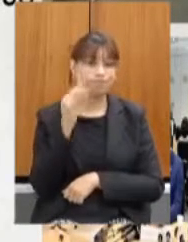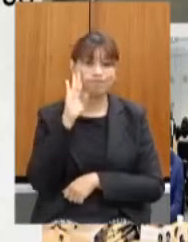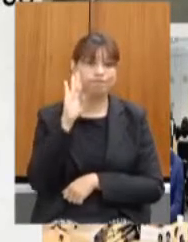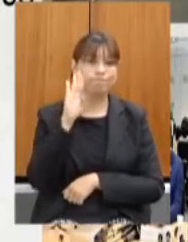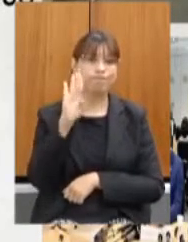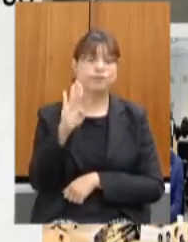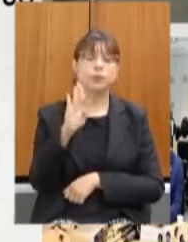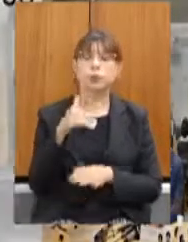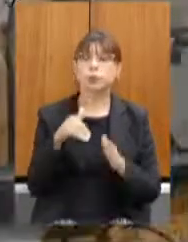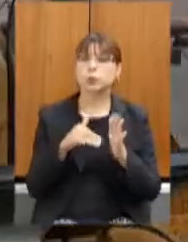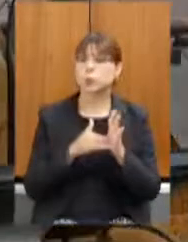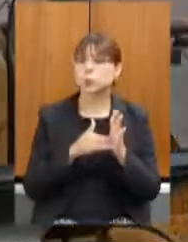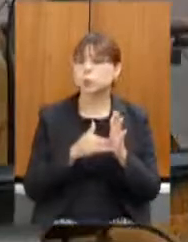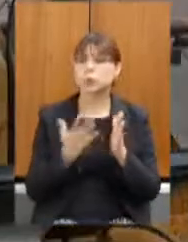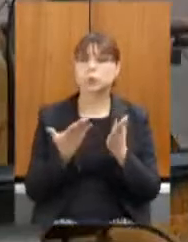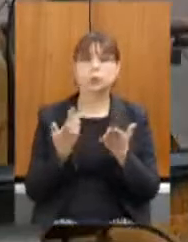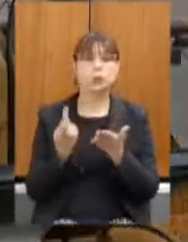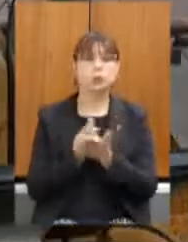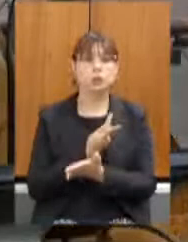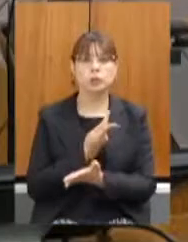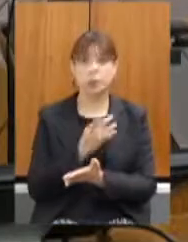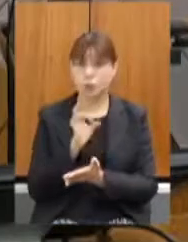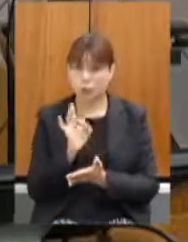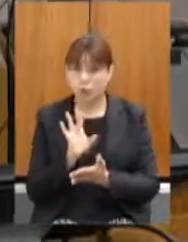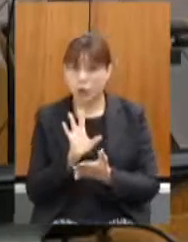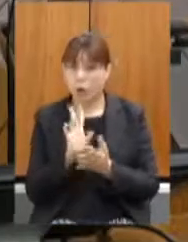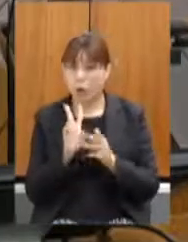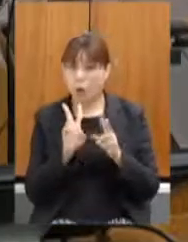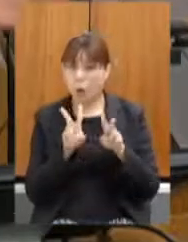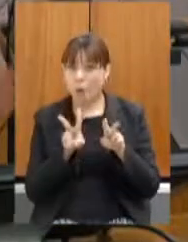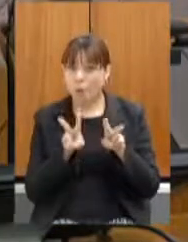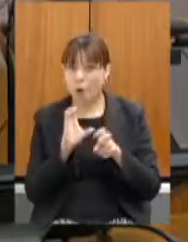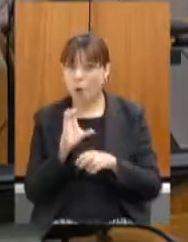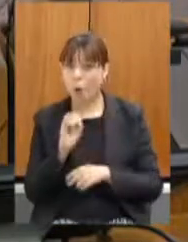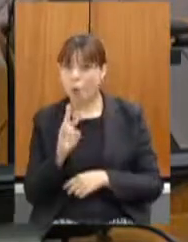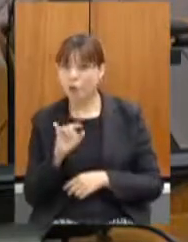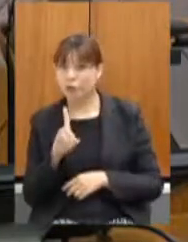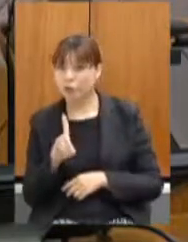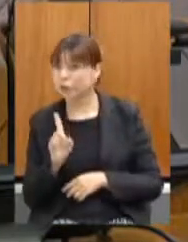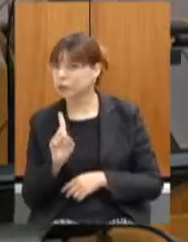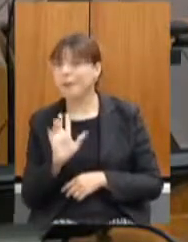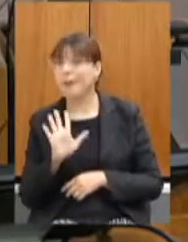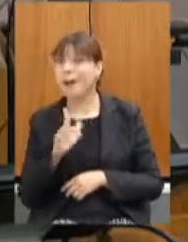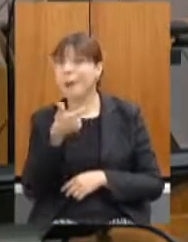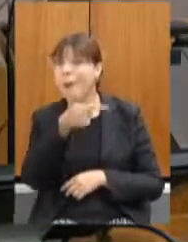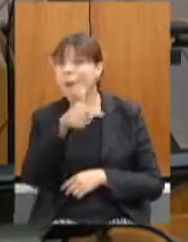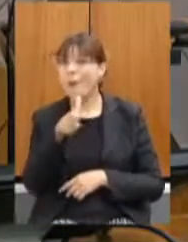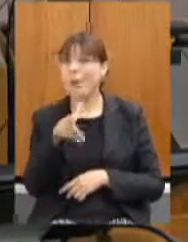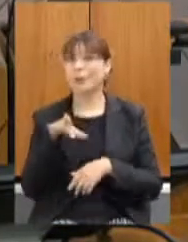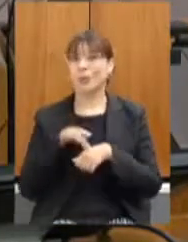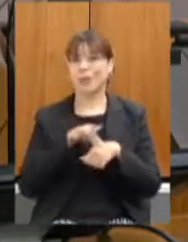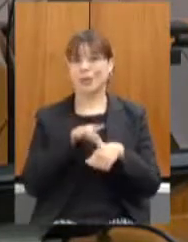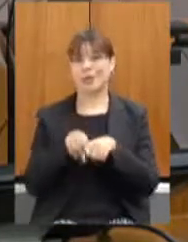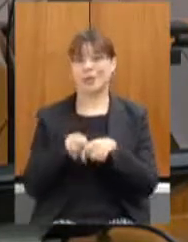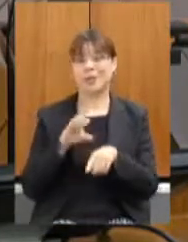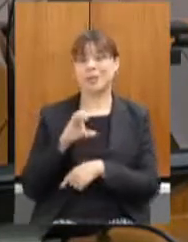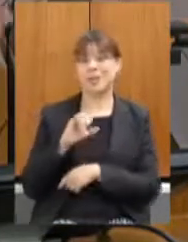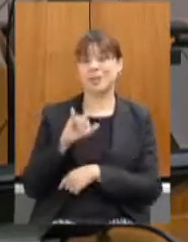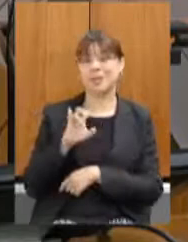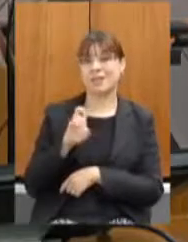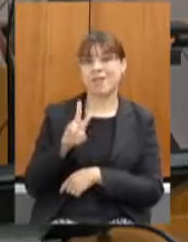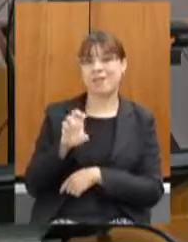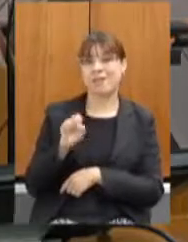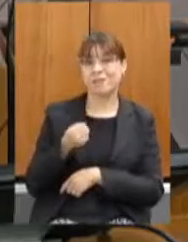acontece não só em relação a cor vídeo mas as demais doenças que continua acontecendo o cievs ele é a porta de entrada